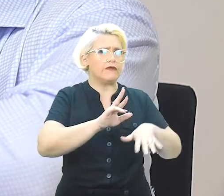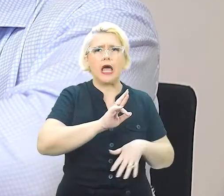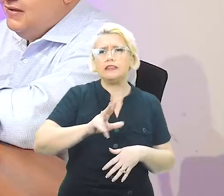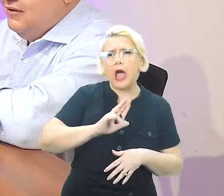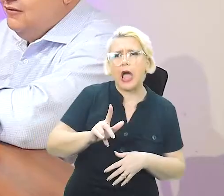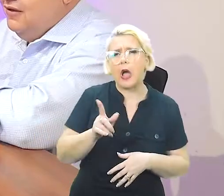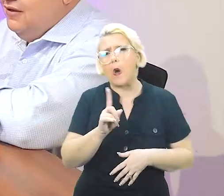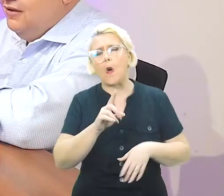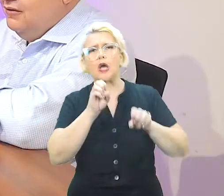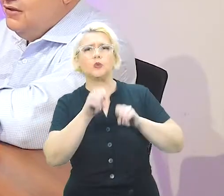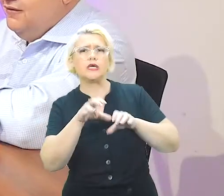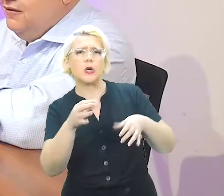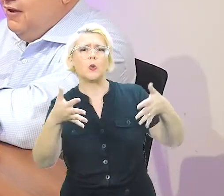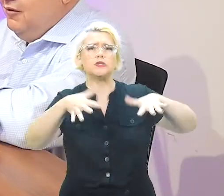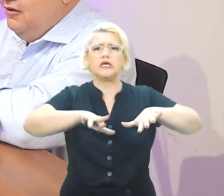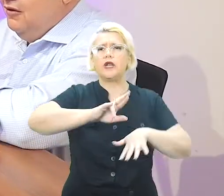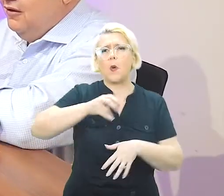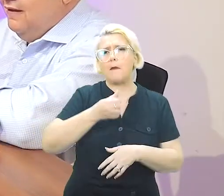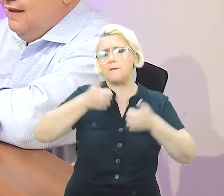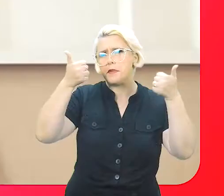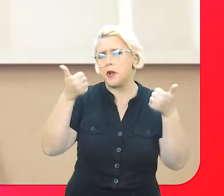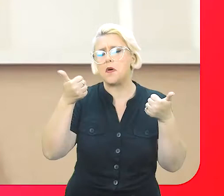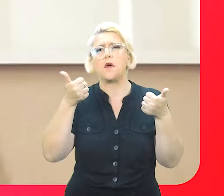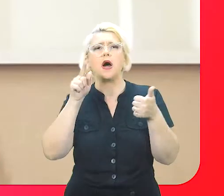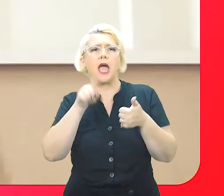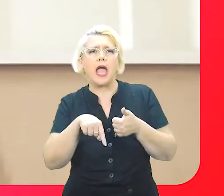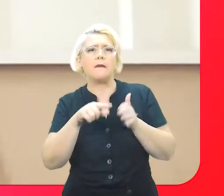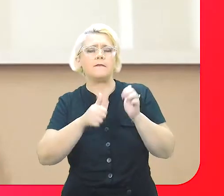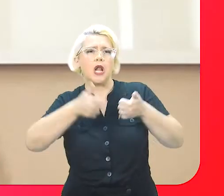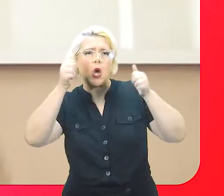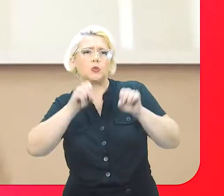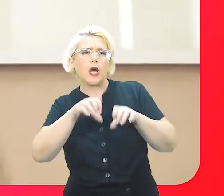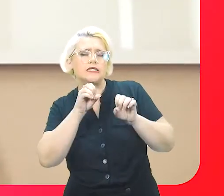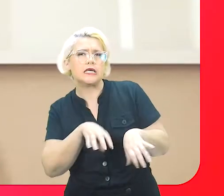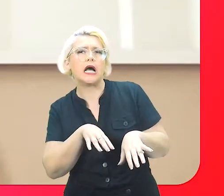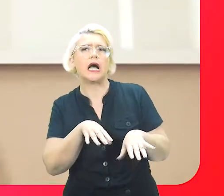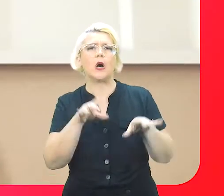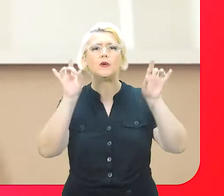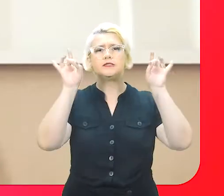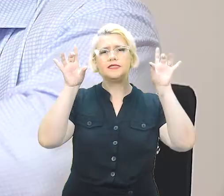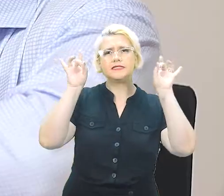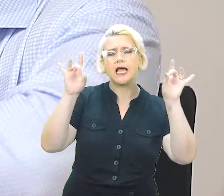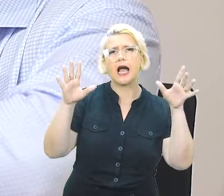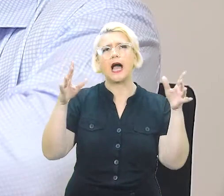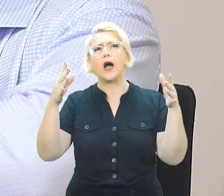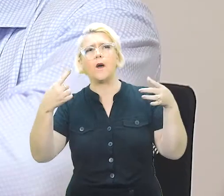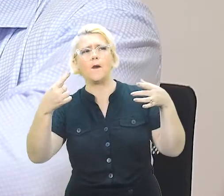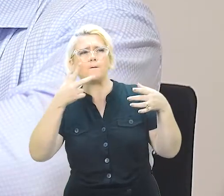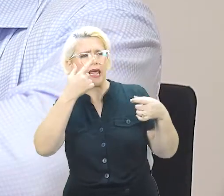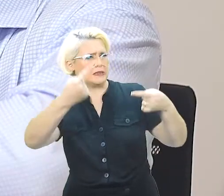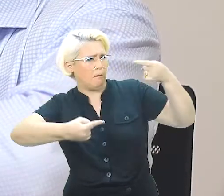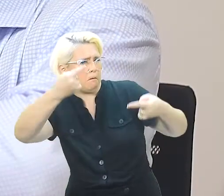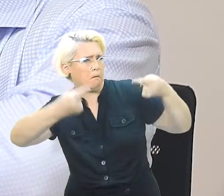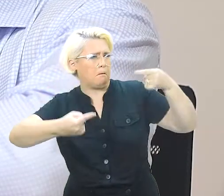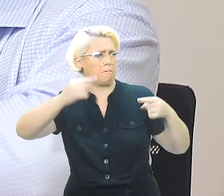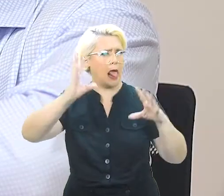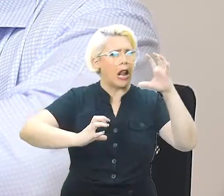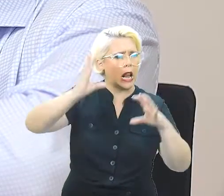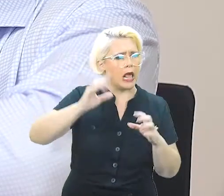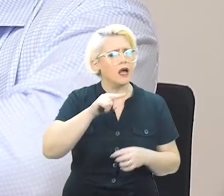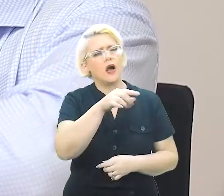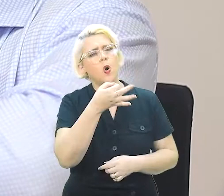Não, a educação inclusiva não é a melhor. A melhor é a educação especial. O que a senhora